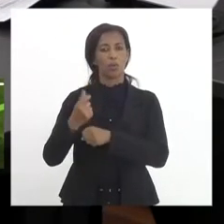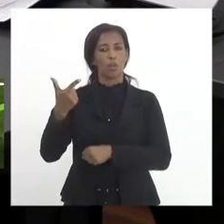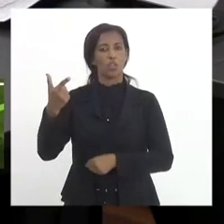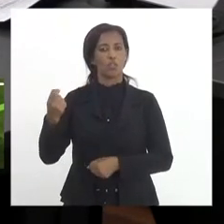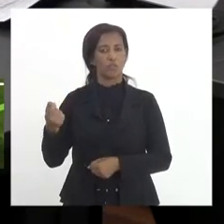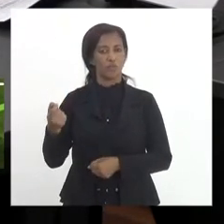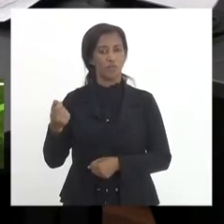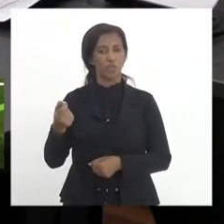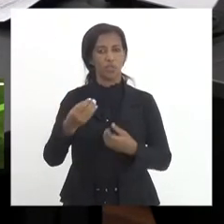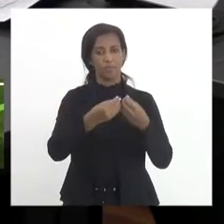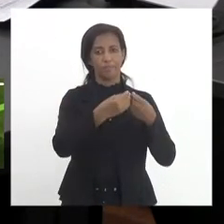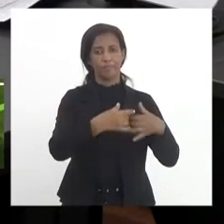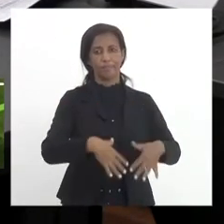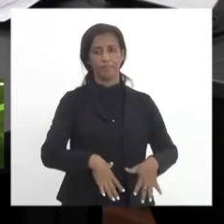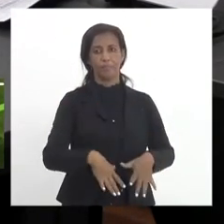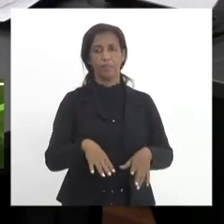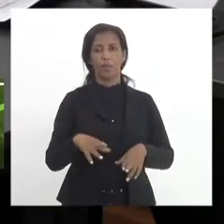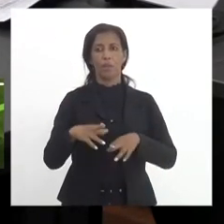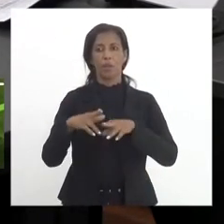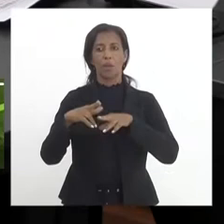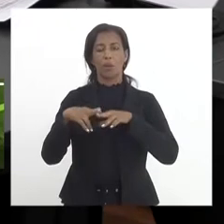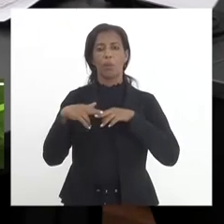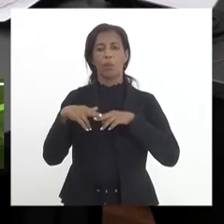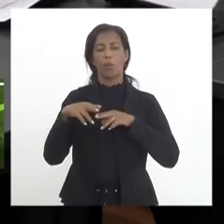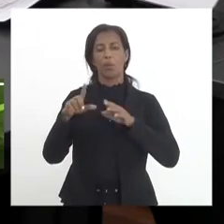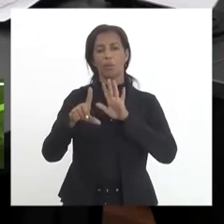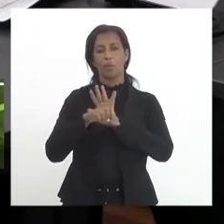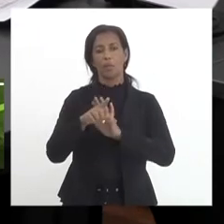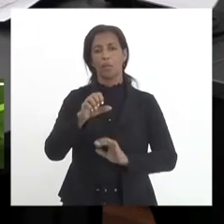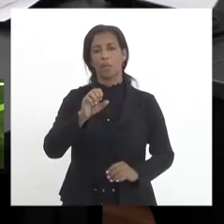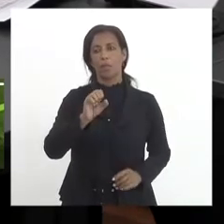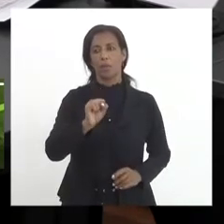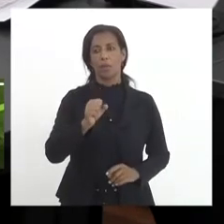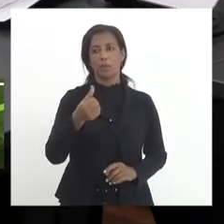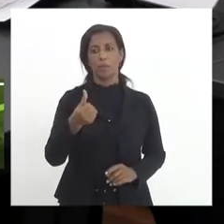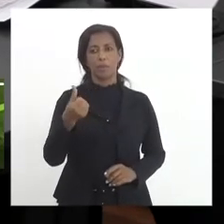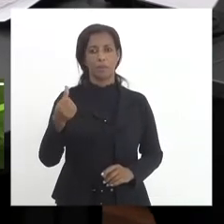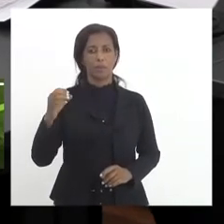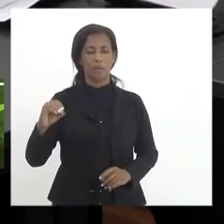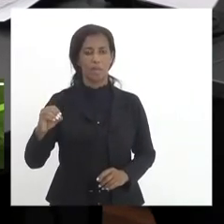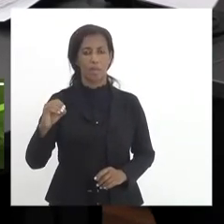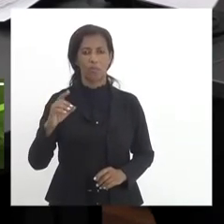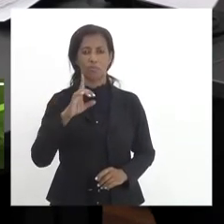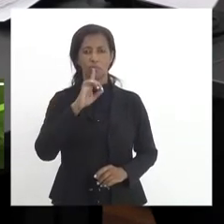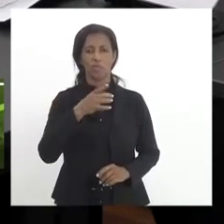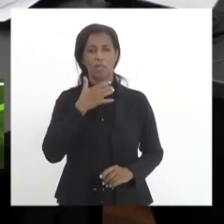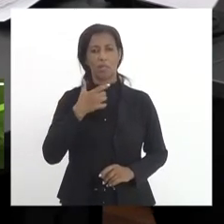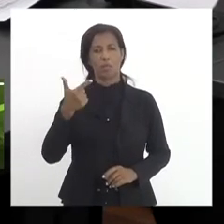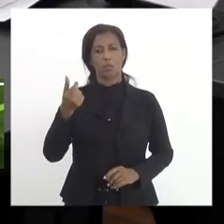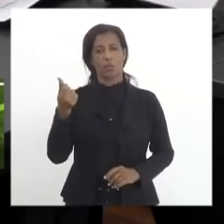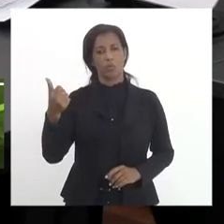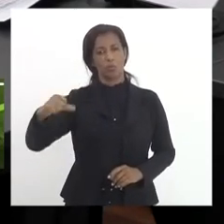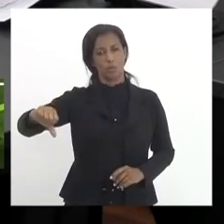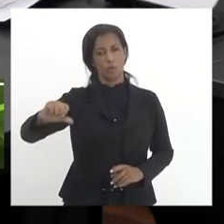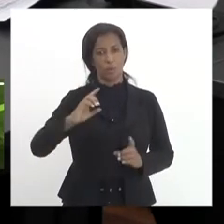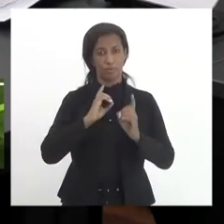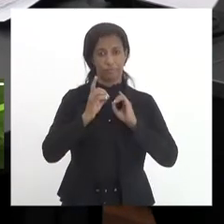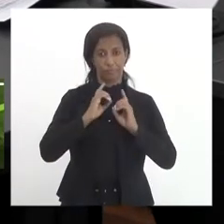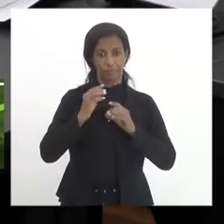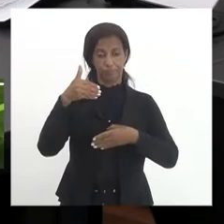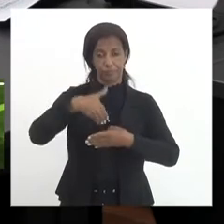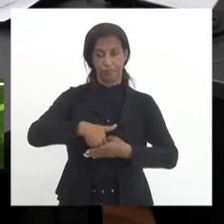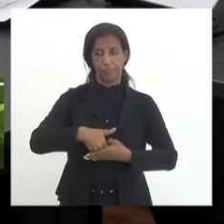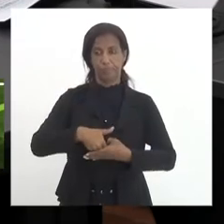é pela prejudicabilidade por conta da lei 8660 de dezembro de 19. Em discussão.